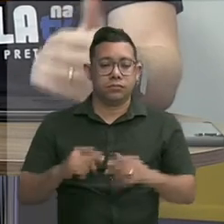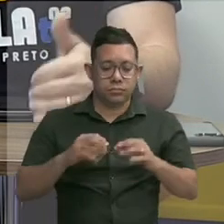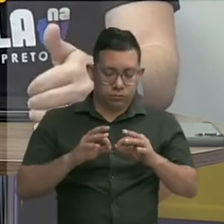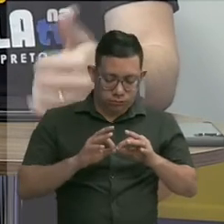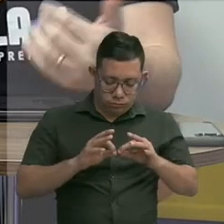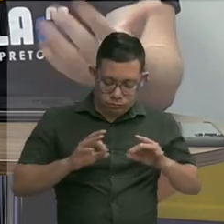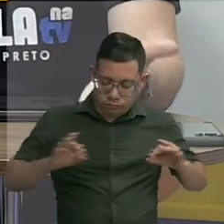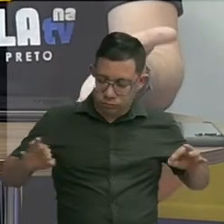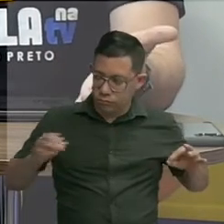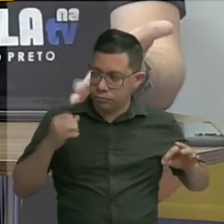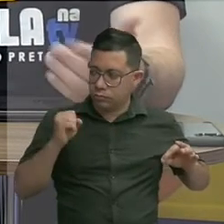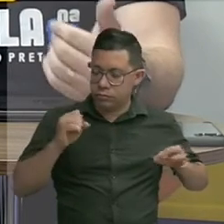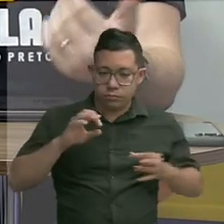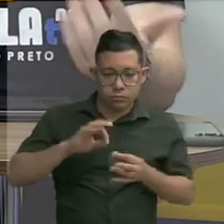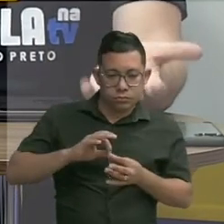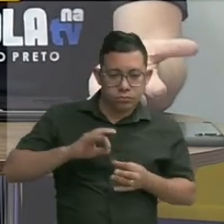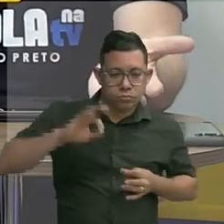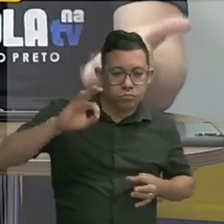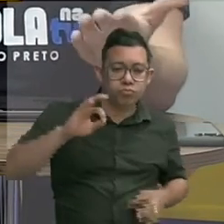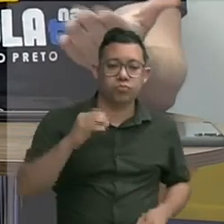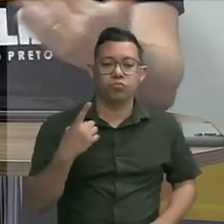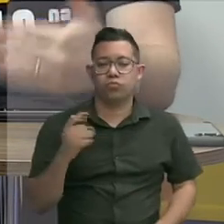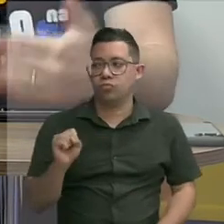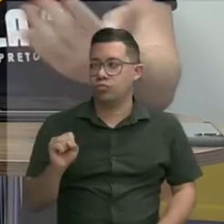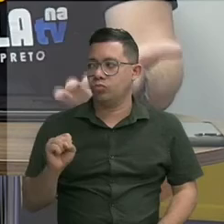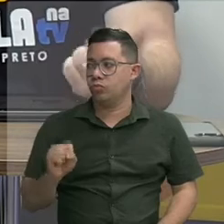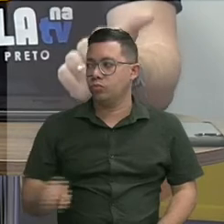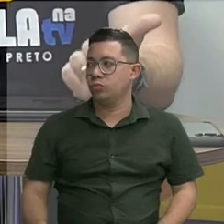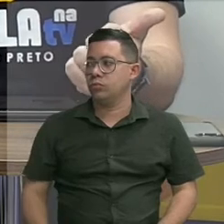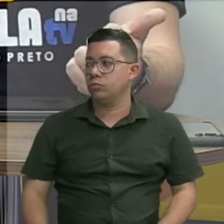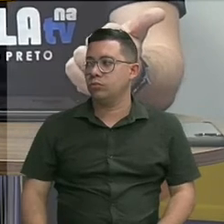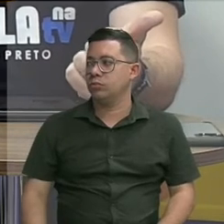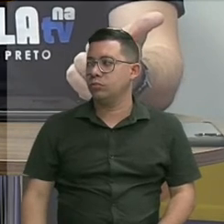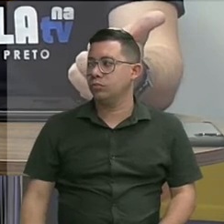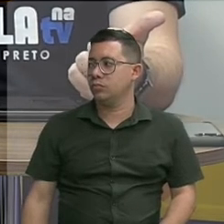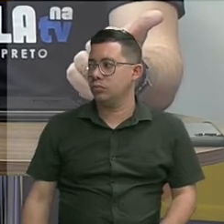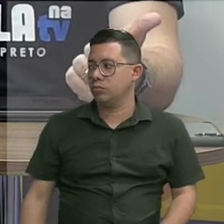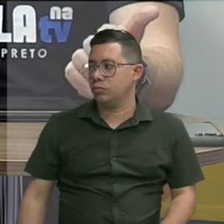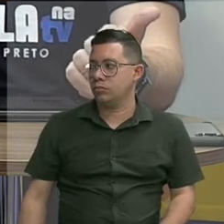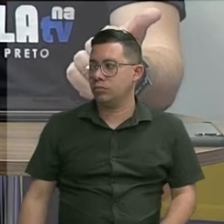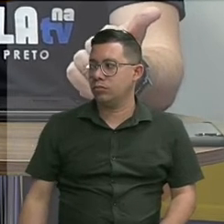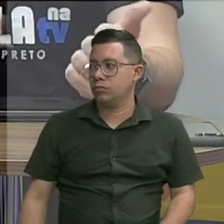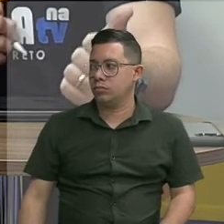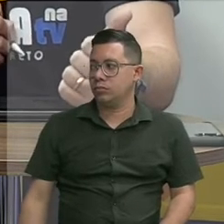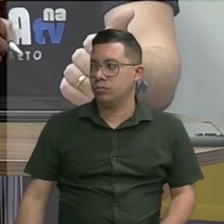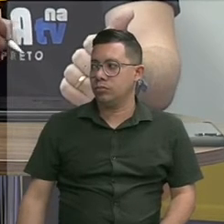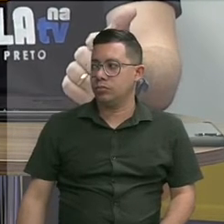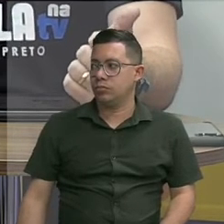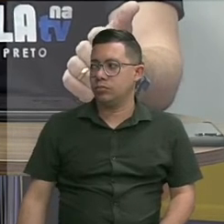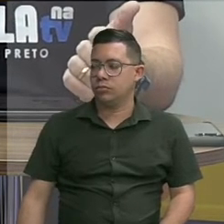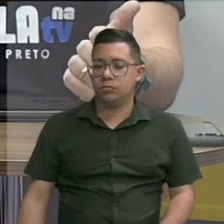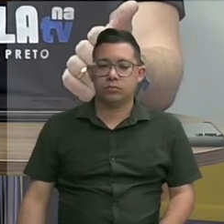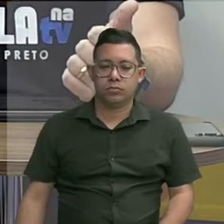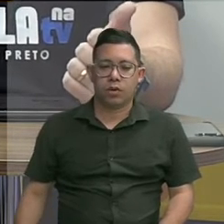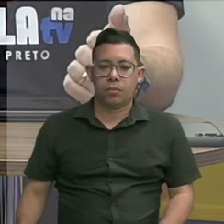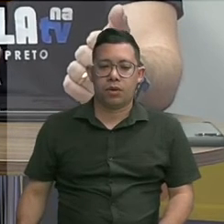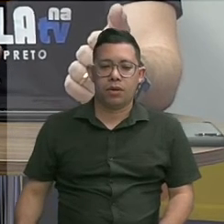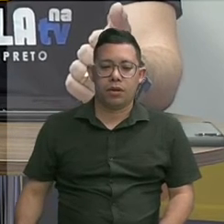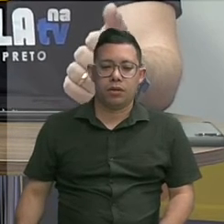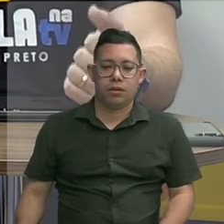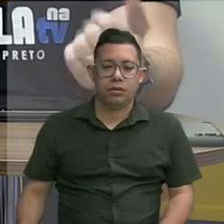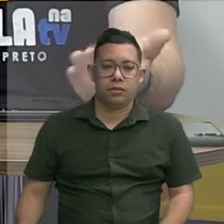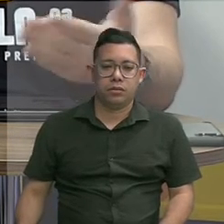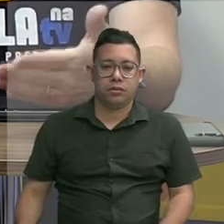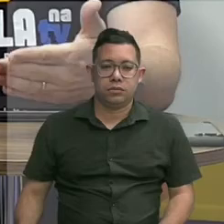e o comprimento 18 já que o comprimento tem que ser descem essa mais tá vendo desenho até aqui para você só a largura